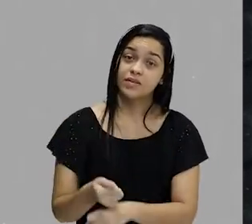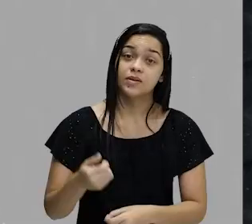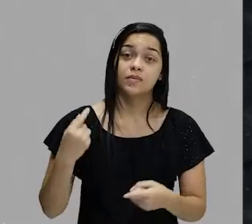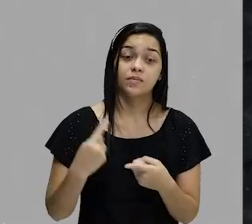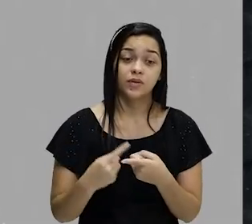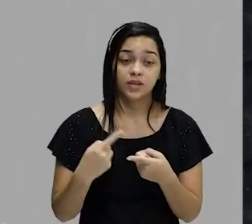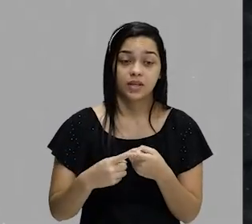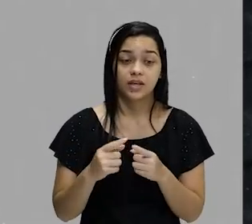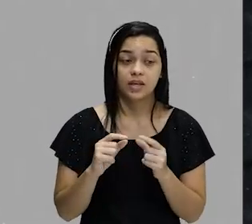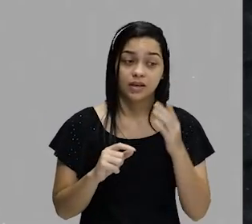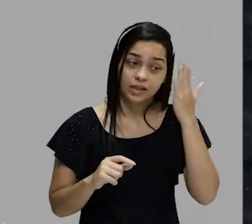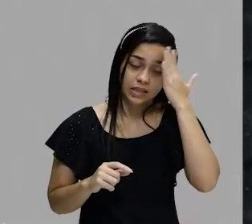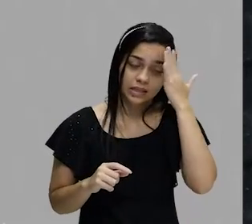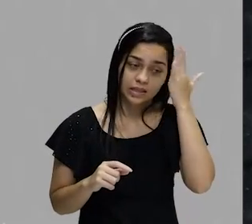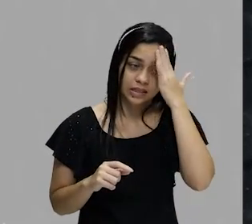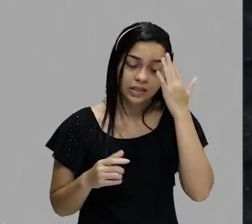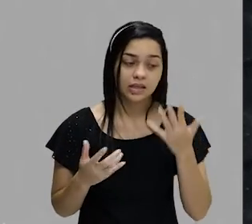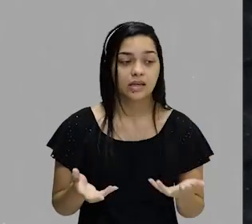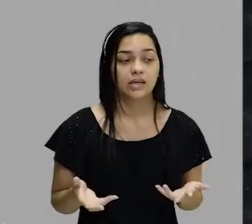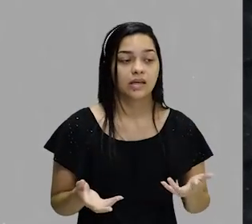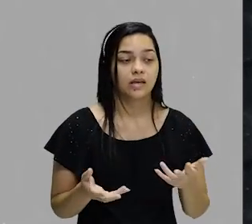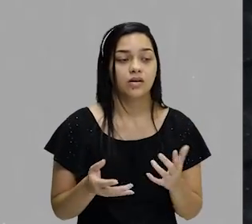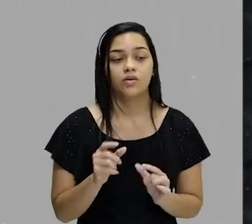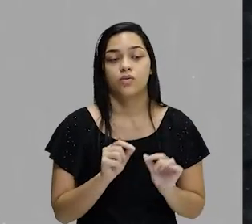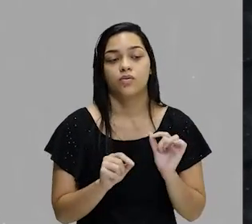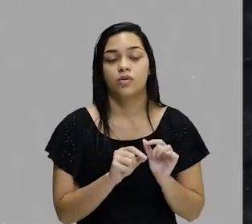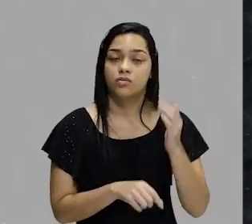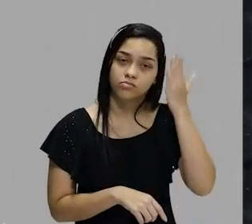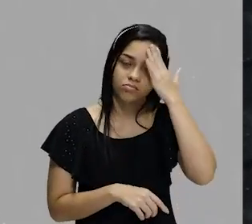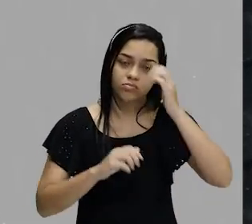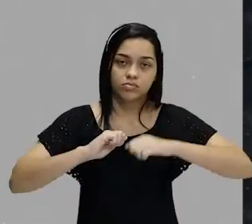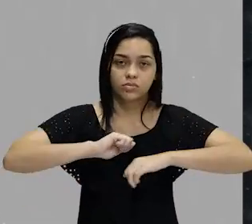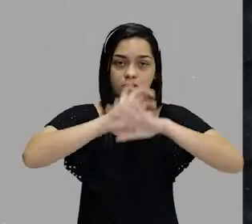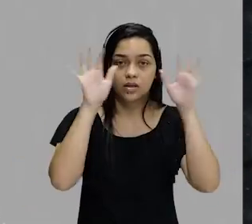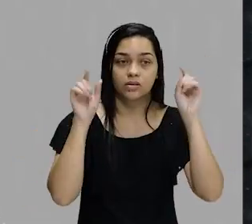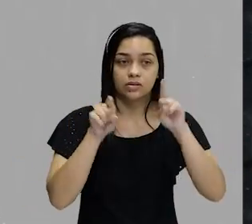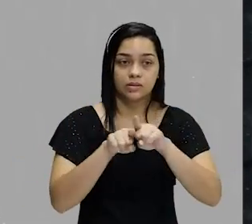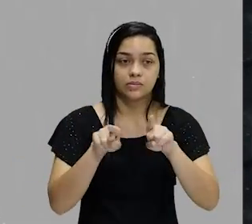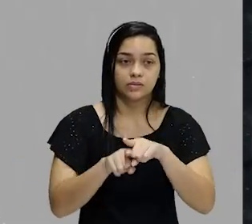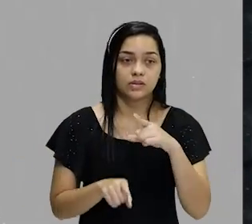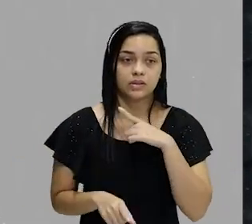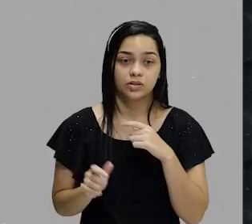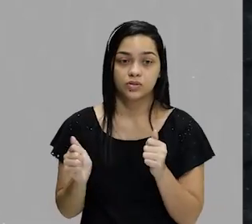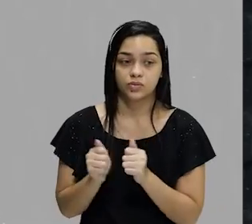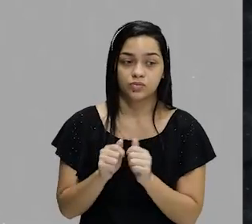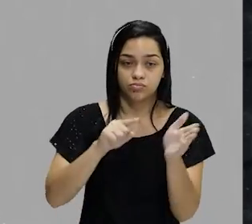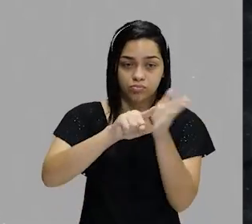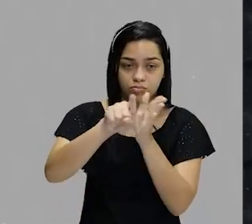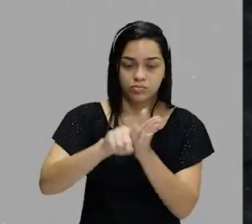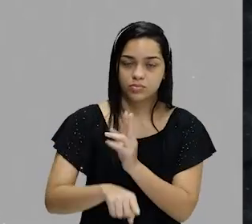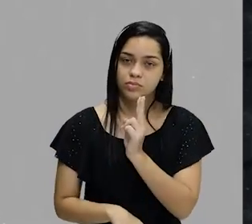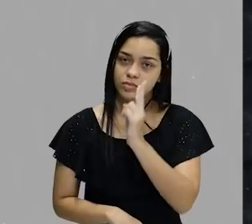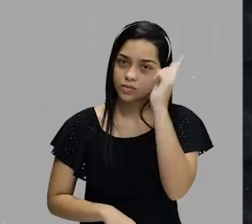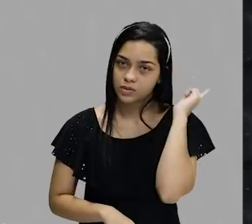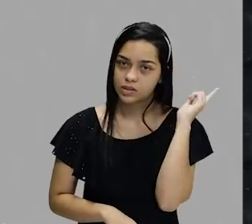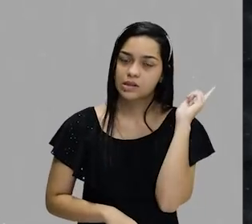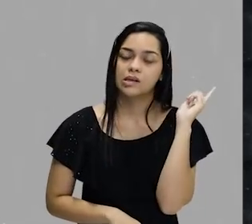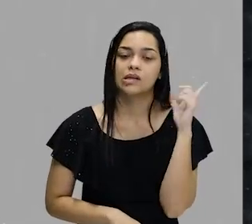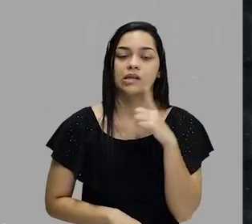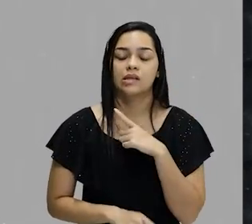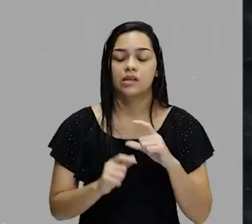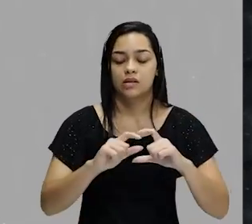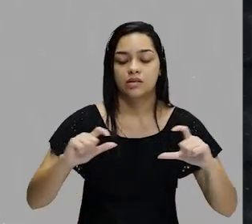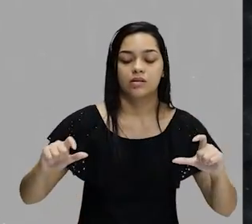porque para entender, para compreender e para acertar questões no vestibular onde